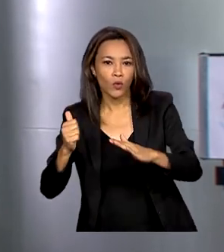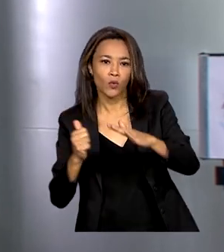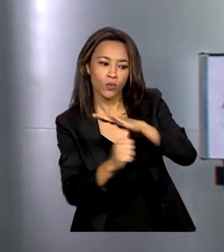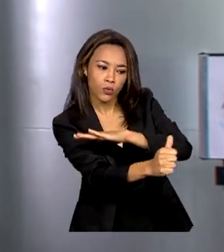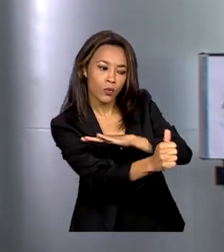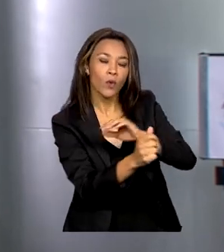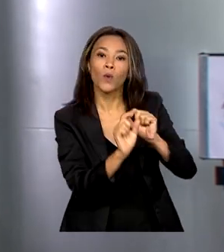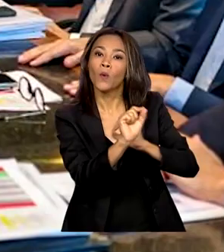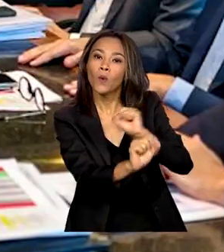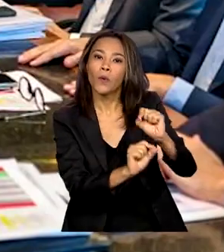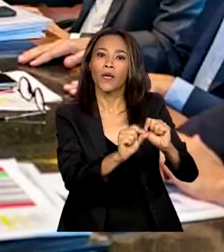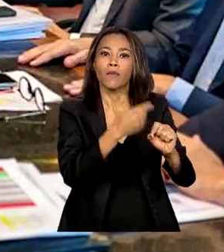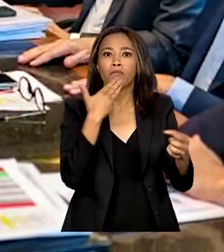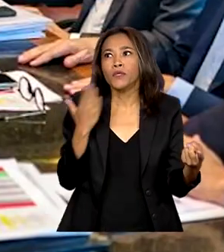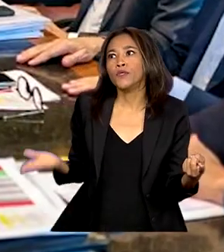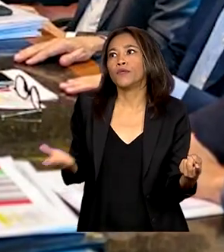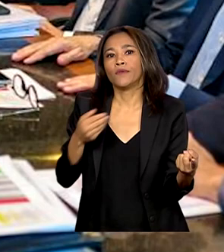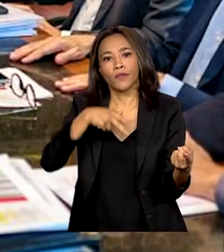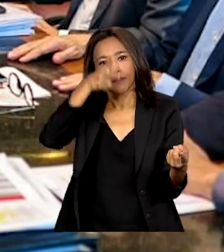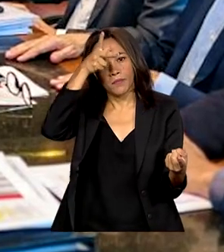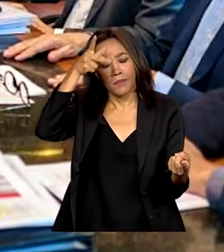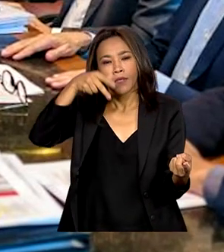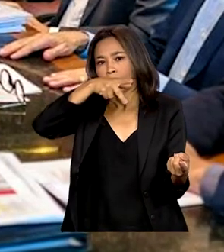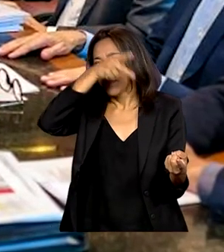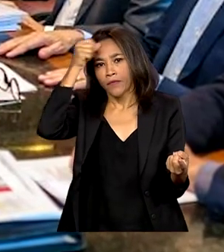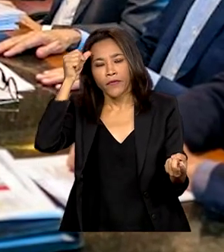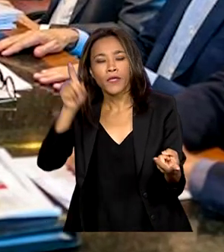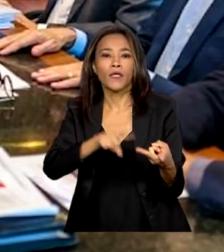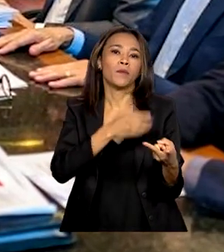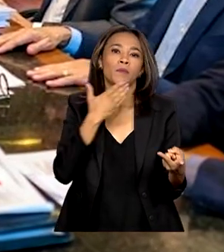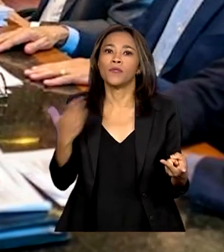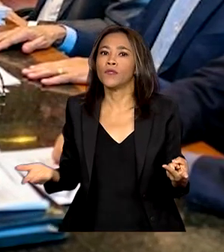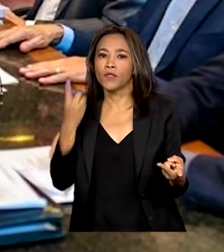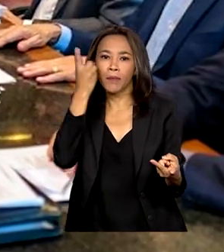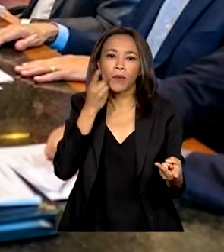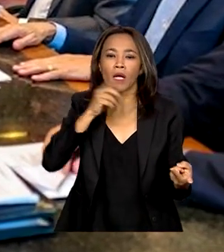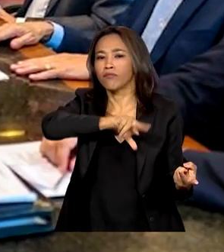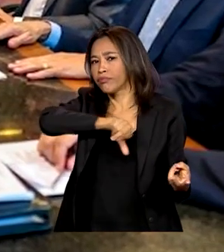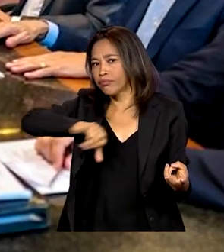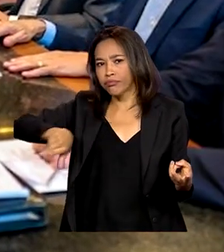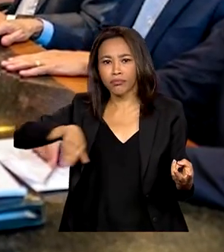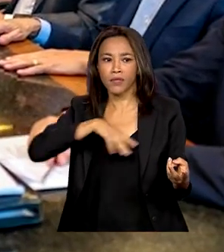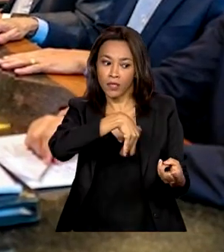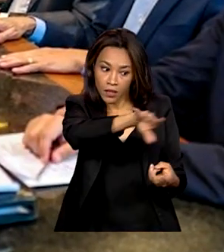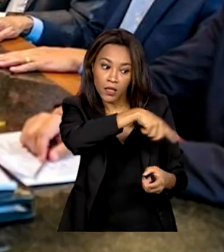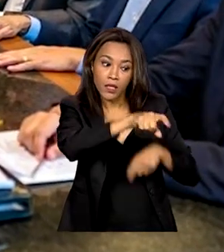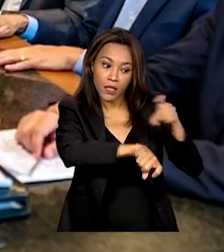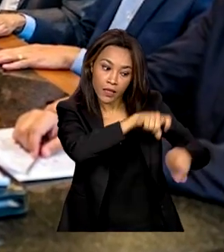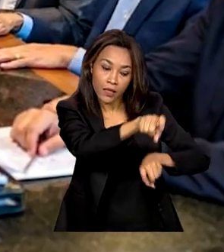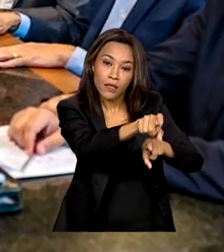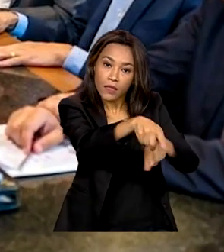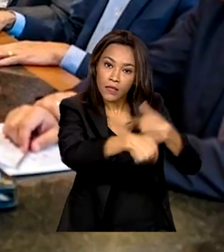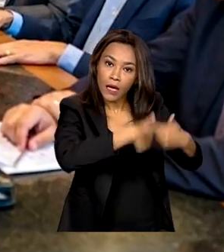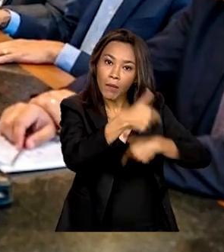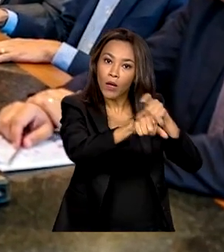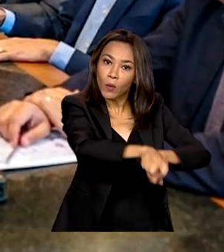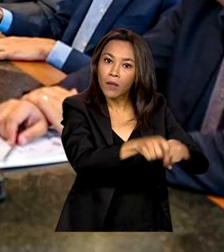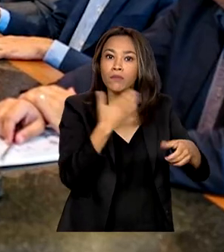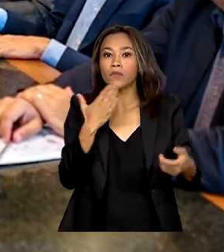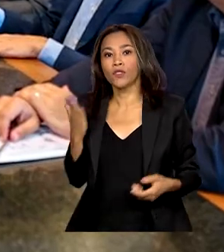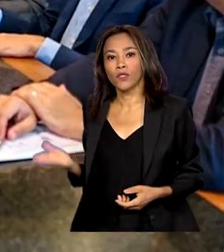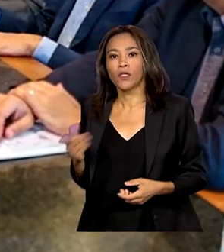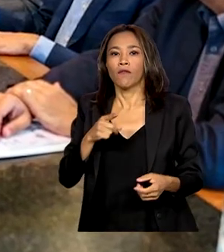de vereadores, deputados, prefeitos e entidades representativas de trabalhadores do campo. Os recursos serão destinados às áreas